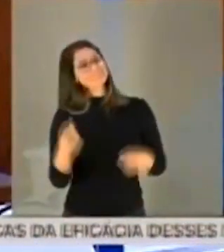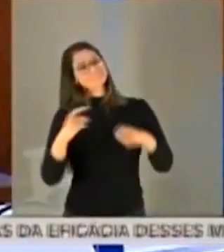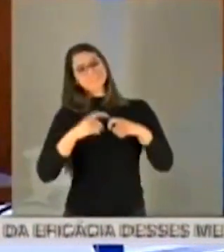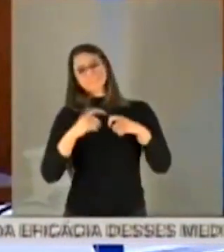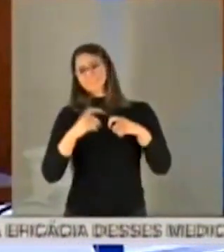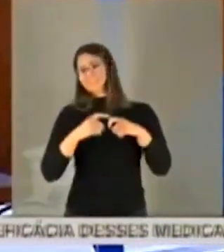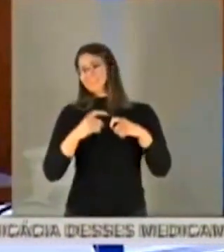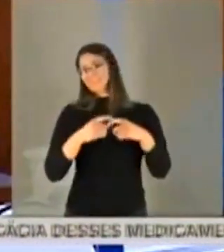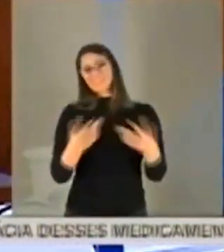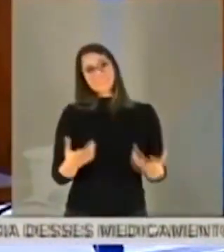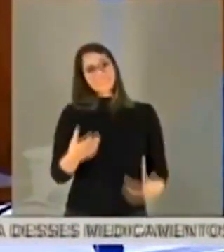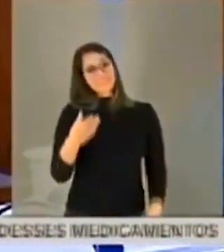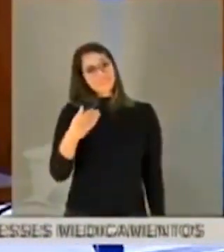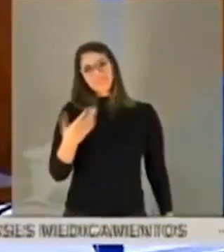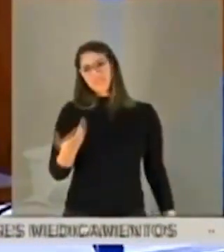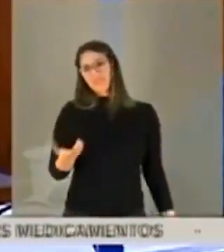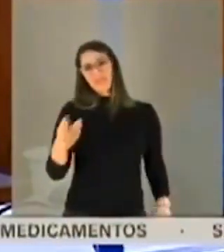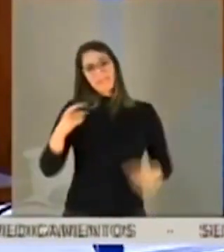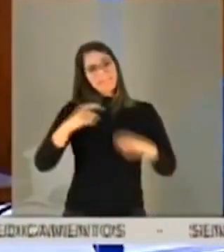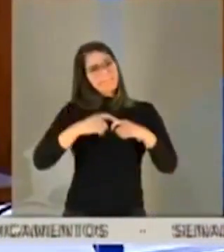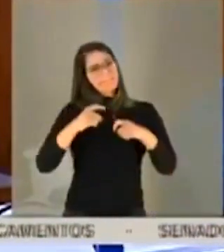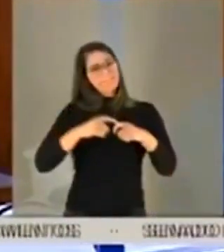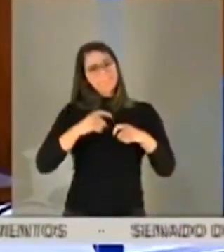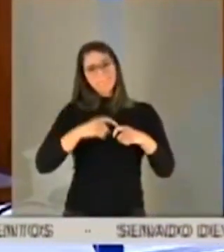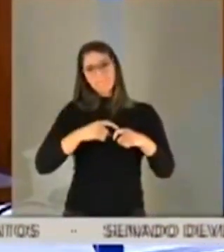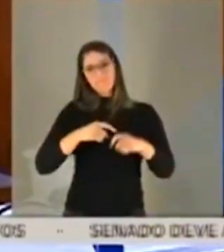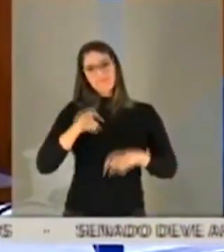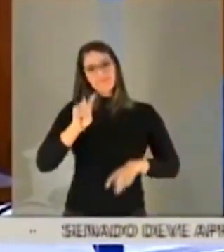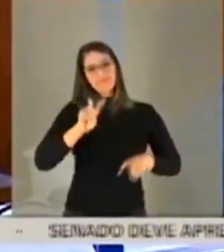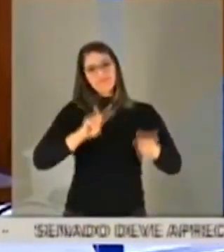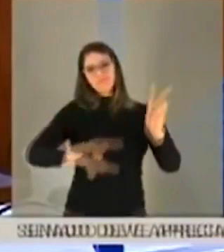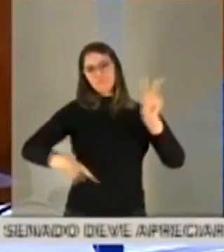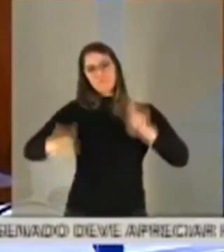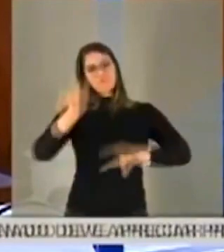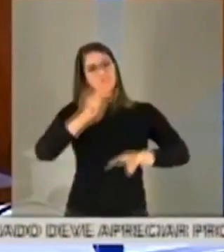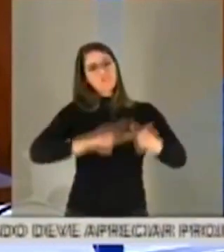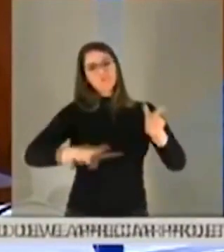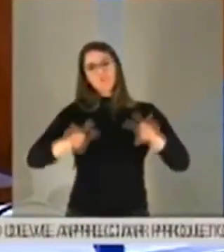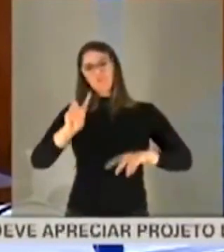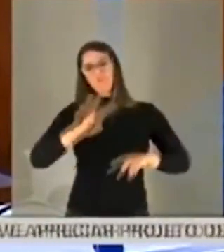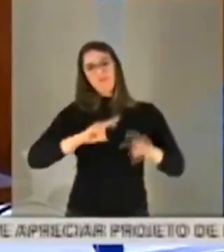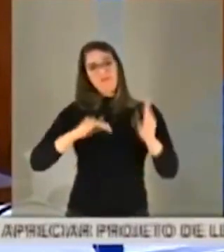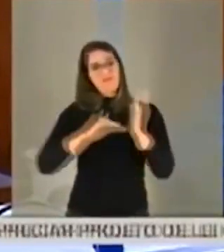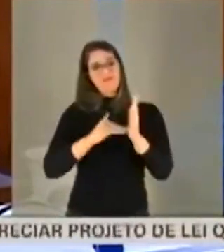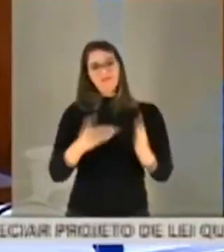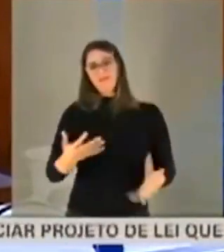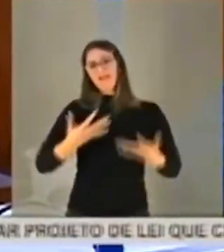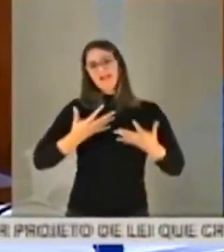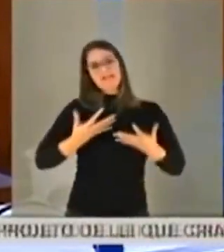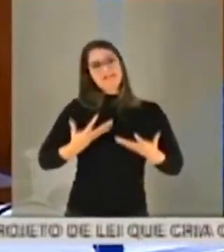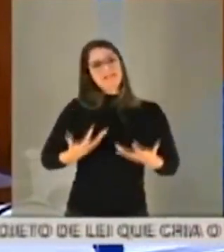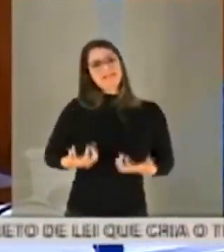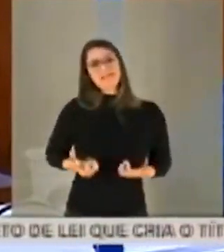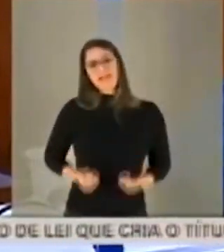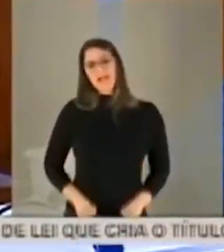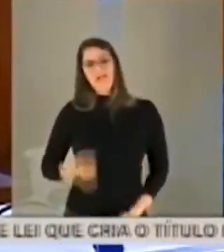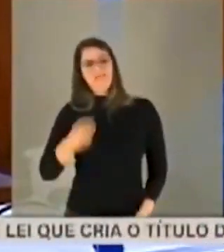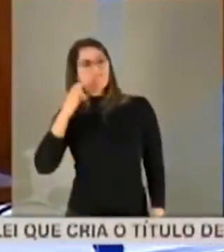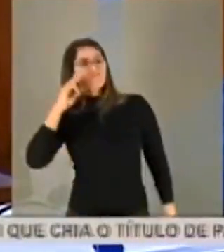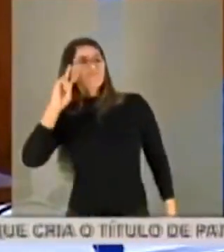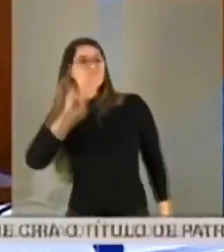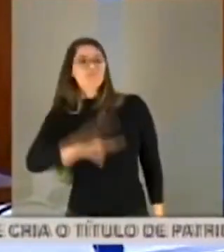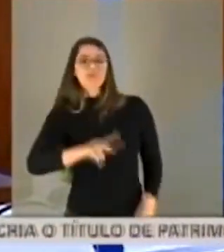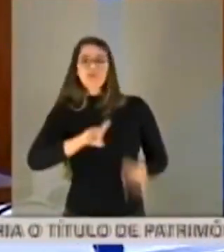de médico audiovisual, esse plenário está cansado. de alguém que ouviu e viu e não